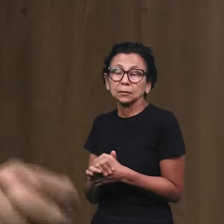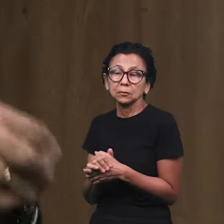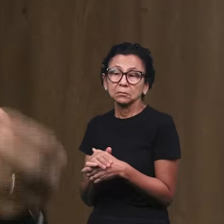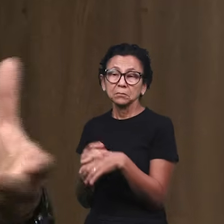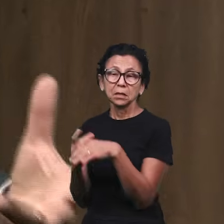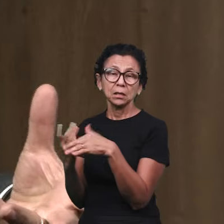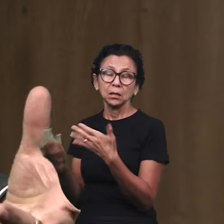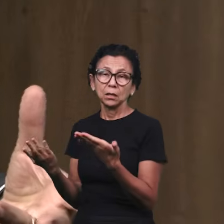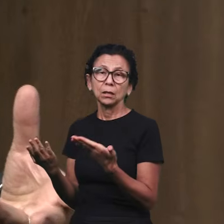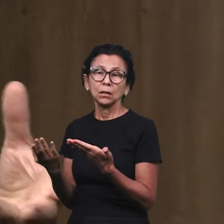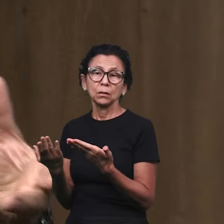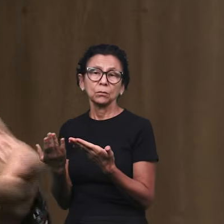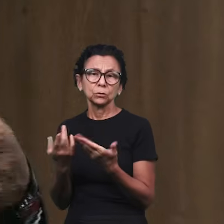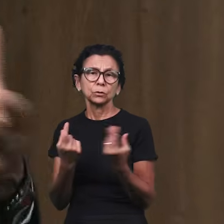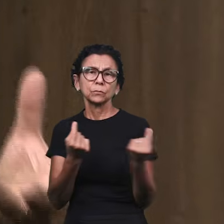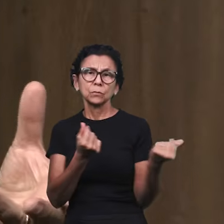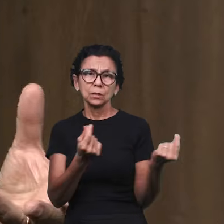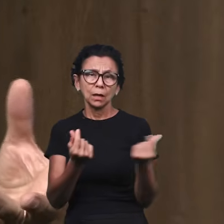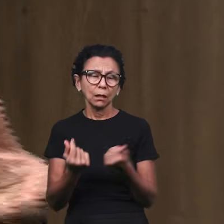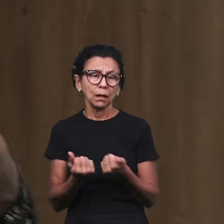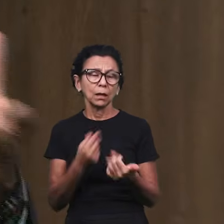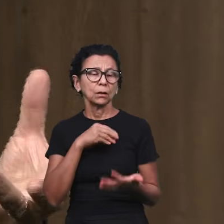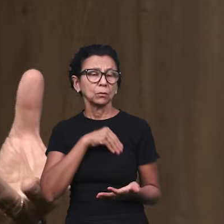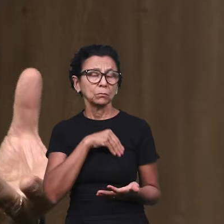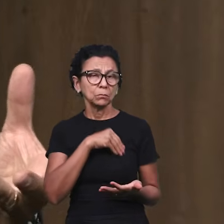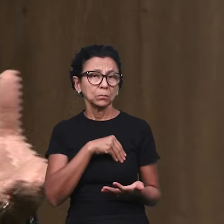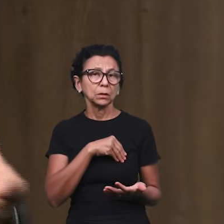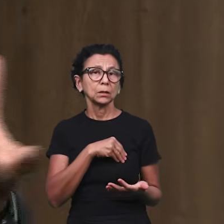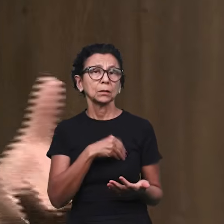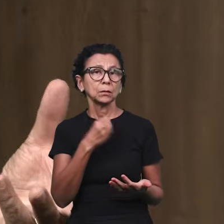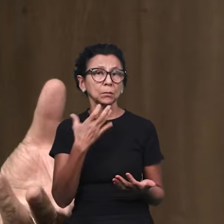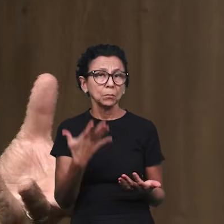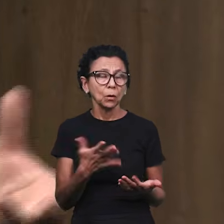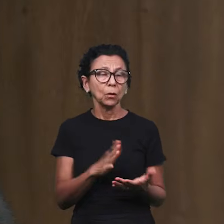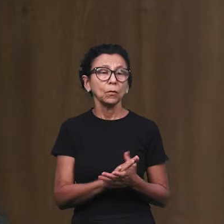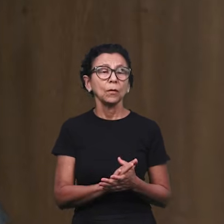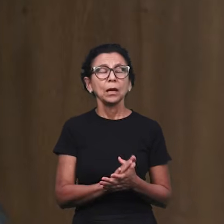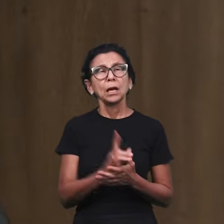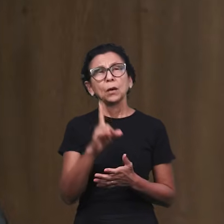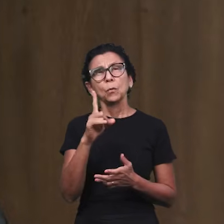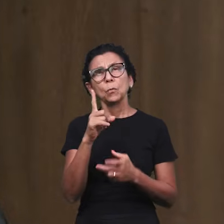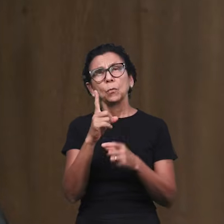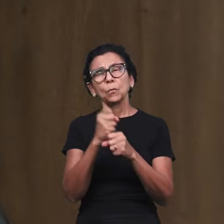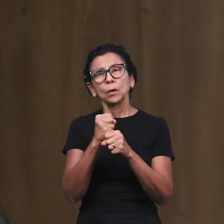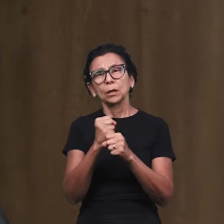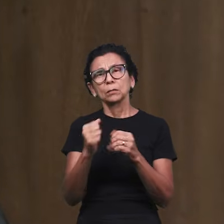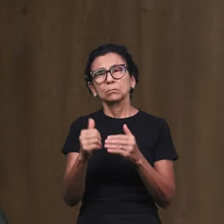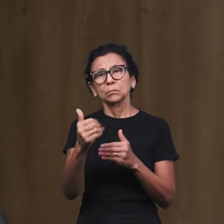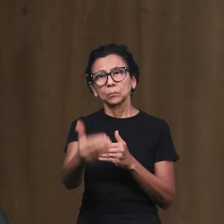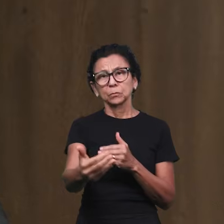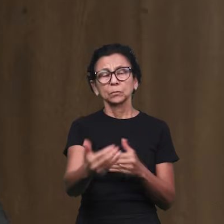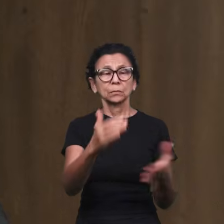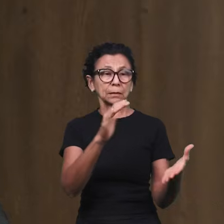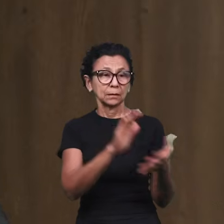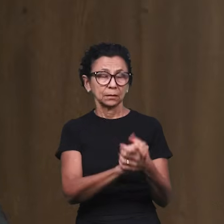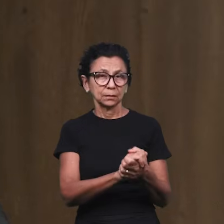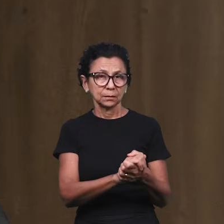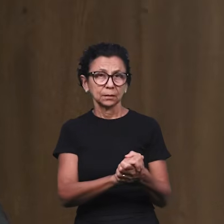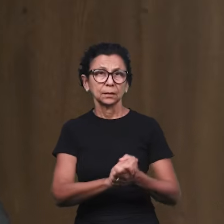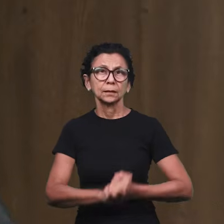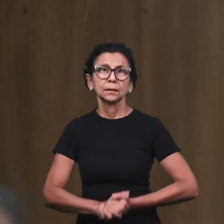permitiu ter uma fonte de renda para me casar. Um ano depois eu me casei, né? E